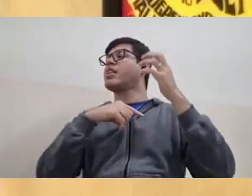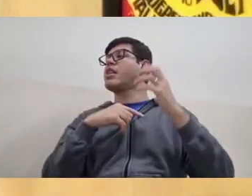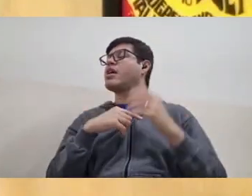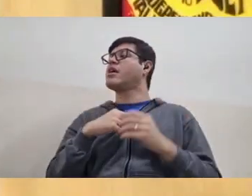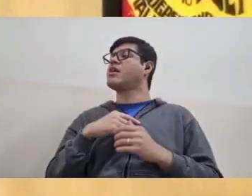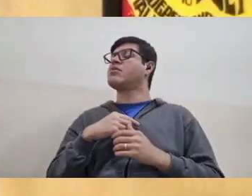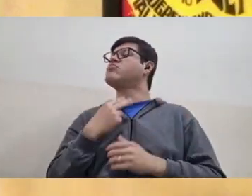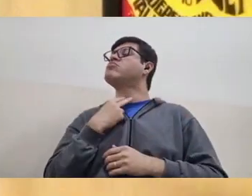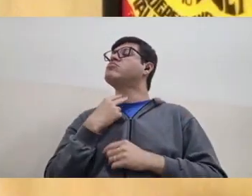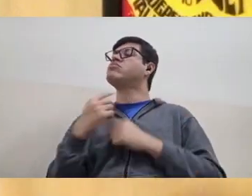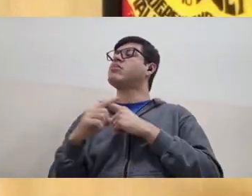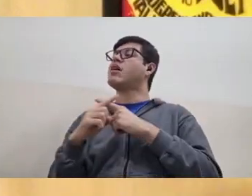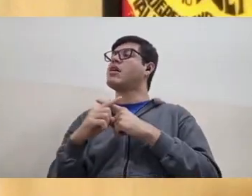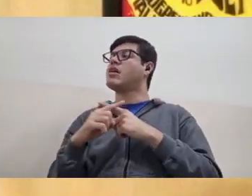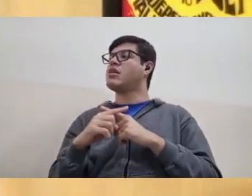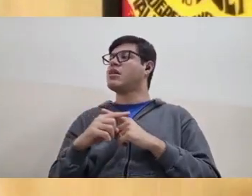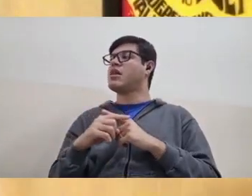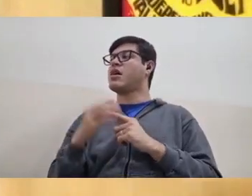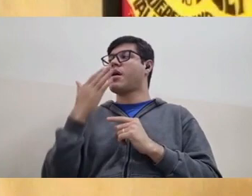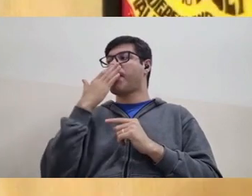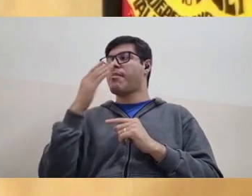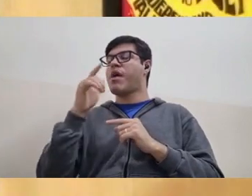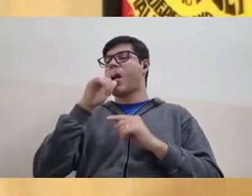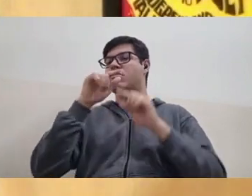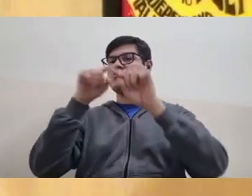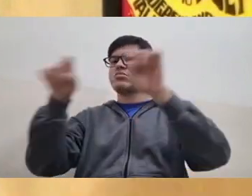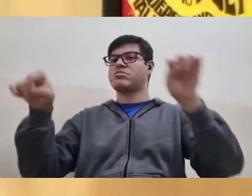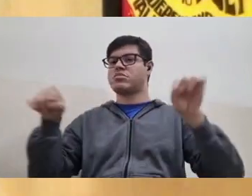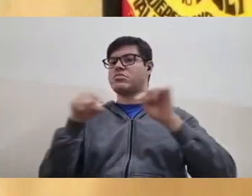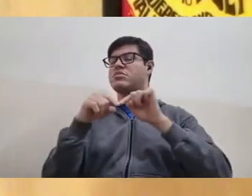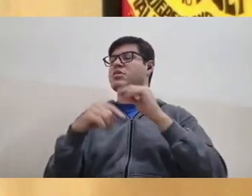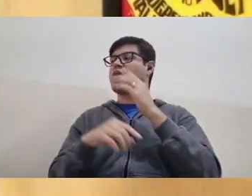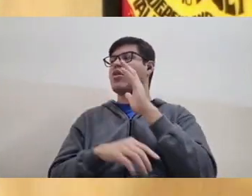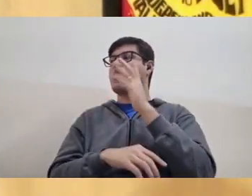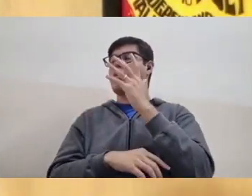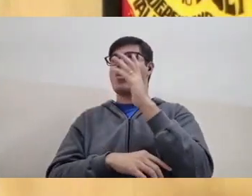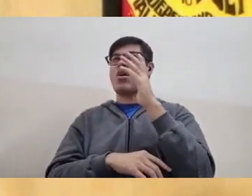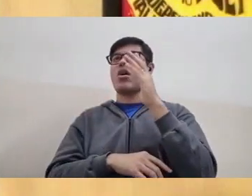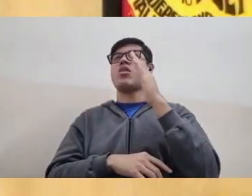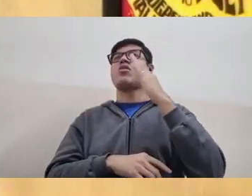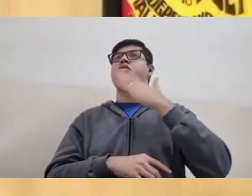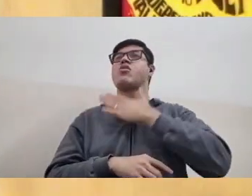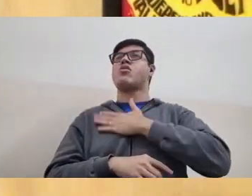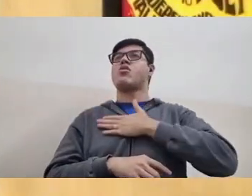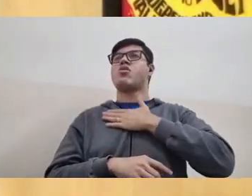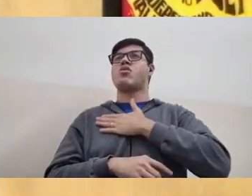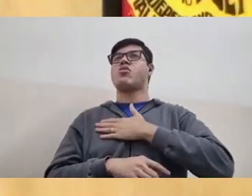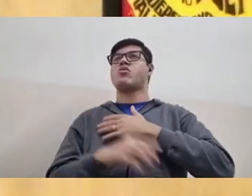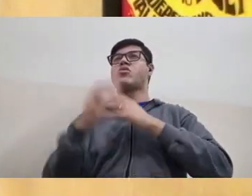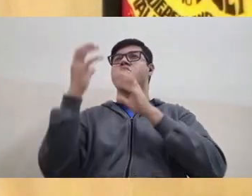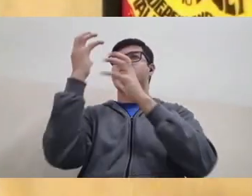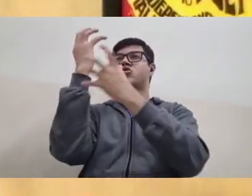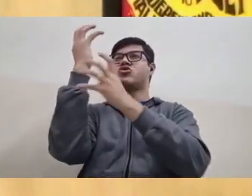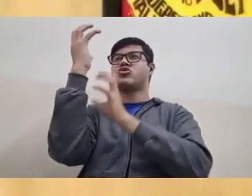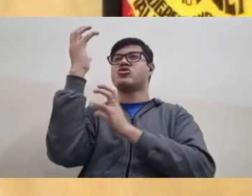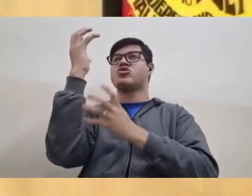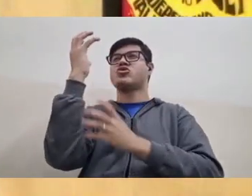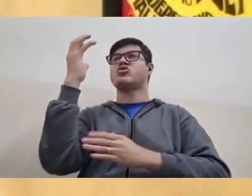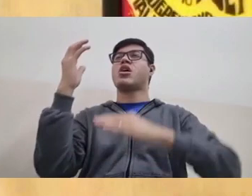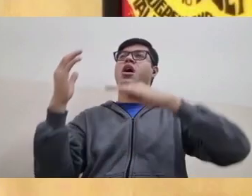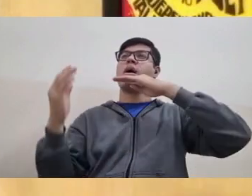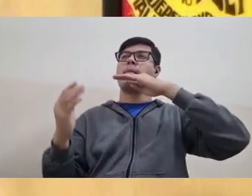Municipal, tem ali, eu observo, eu gosto de árvores, né? Desde a jaca, jambo,